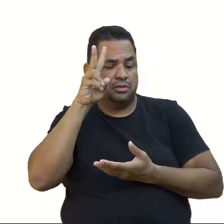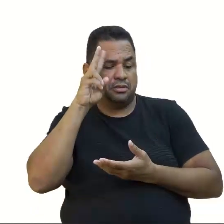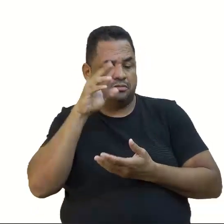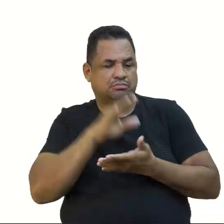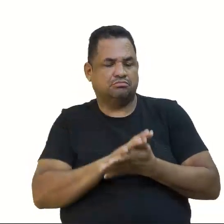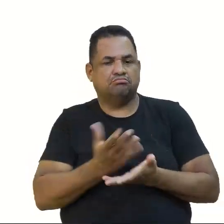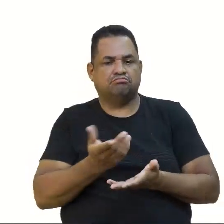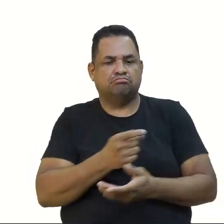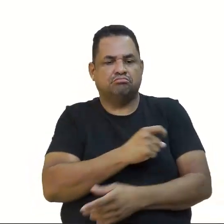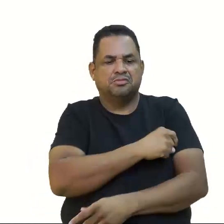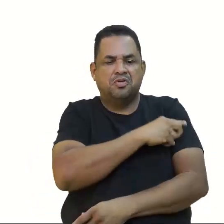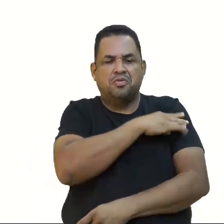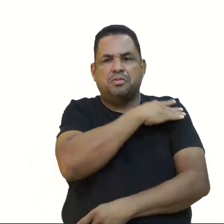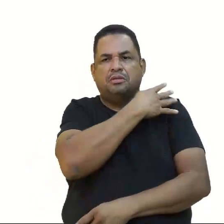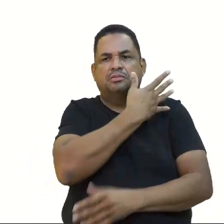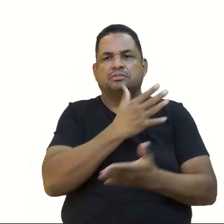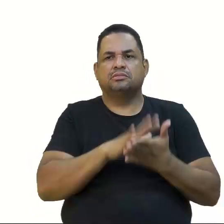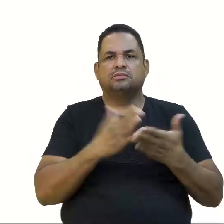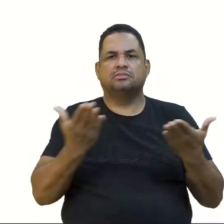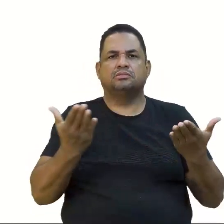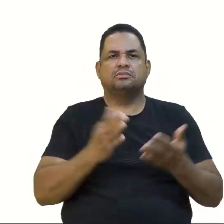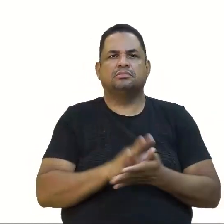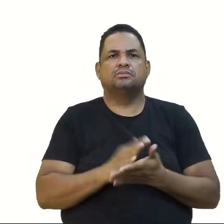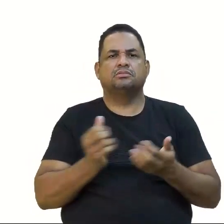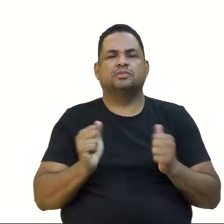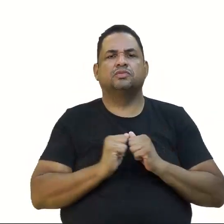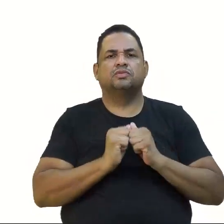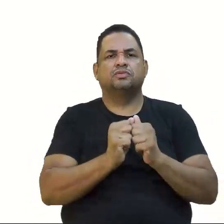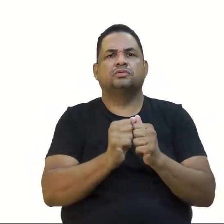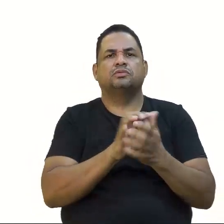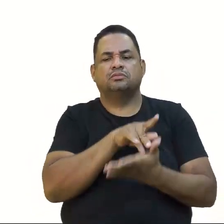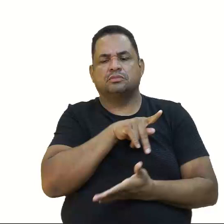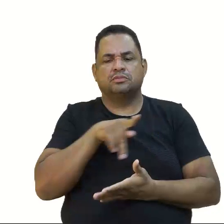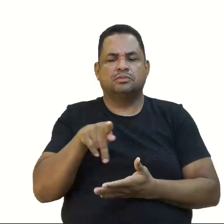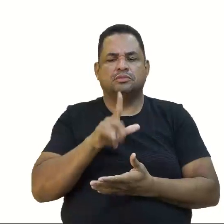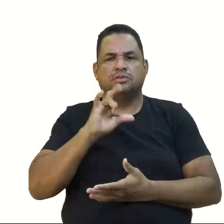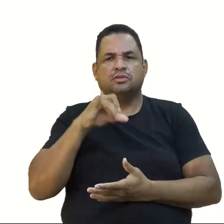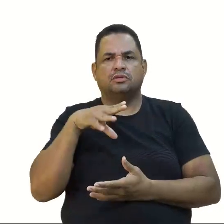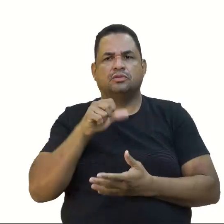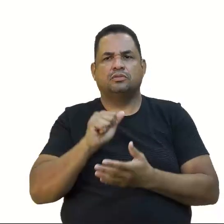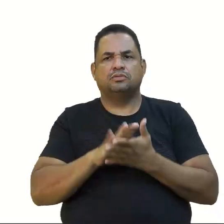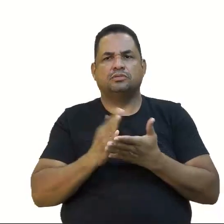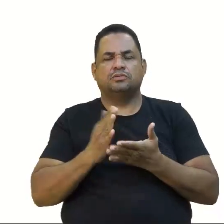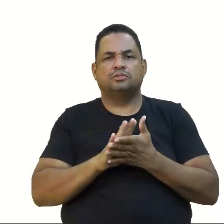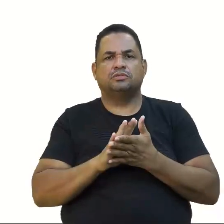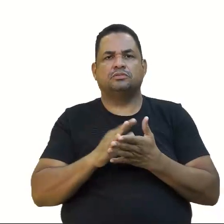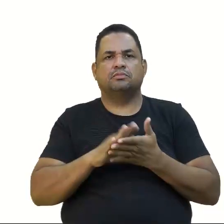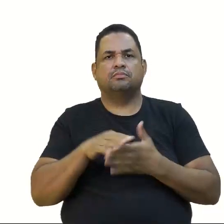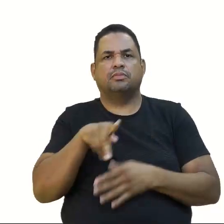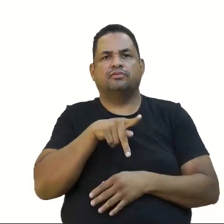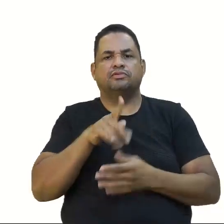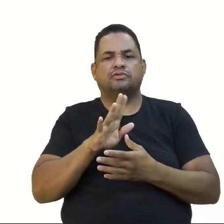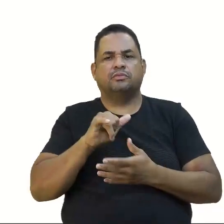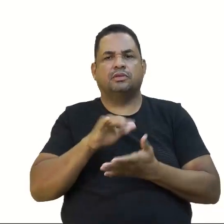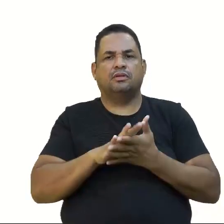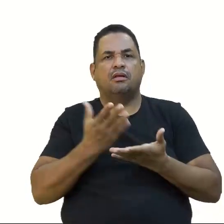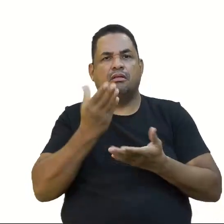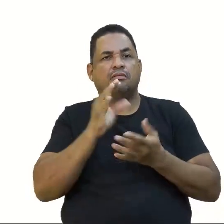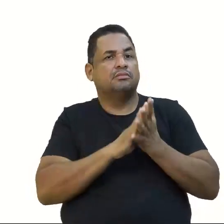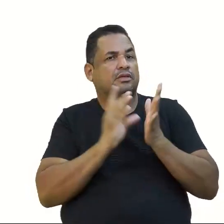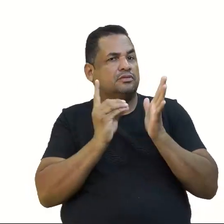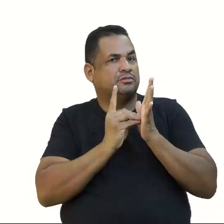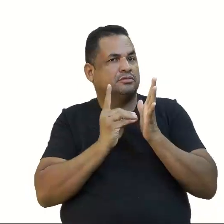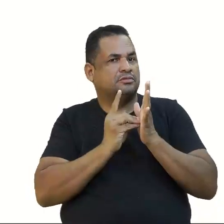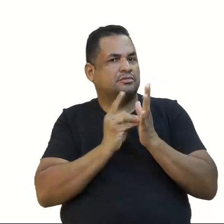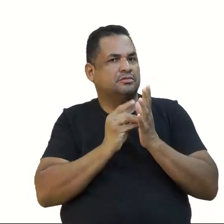ensino fundamental. E aí estamos juntos, professora Lúcia e professor Maurício, lá na formatura do indígena, como a gente já falou para vocês,